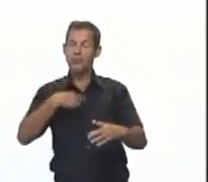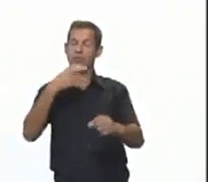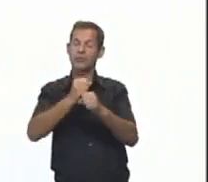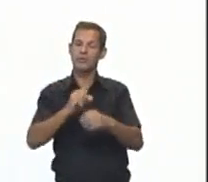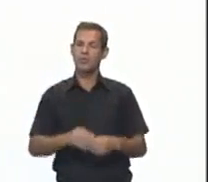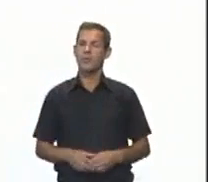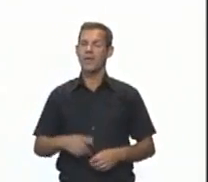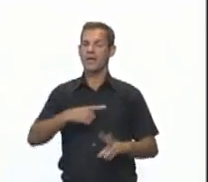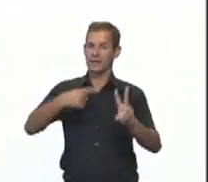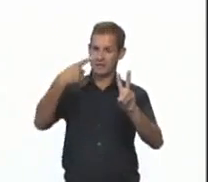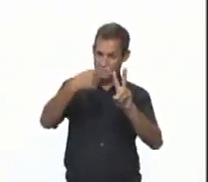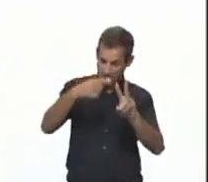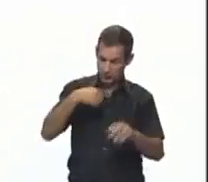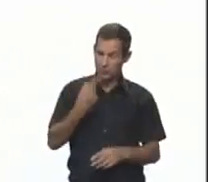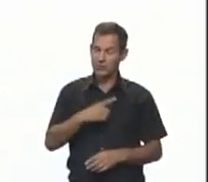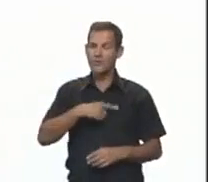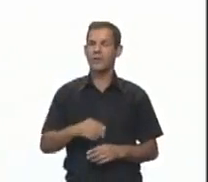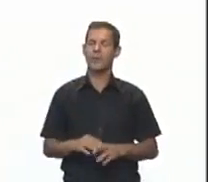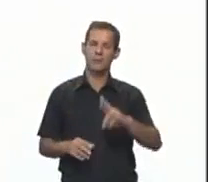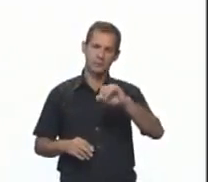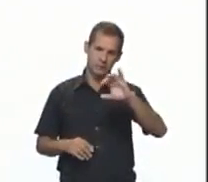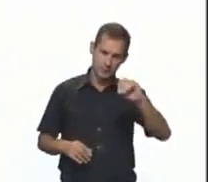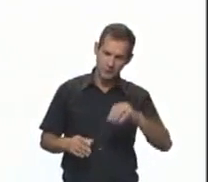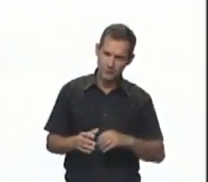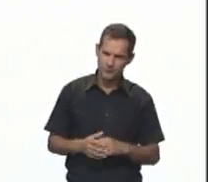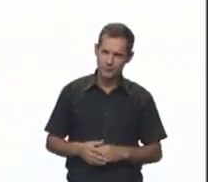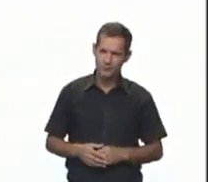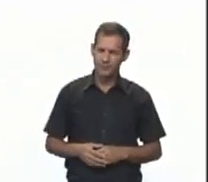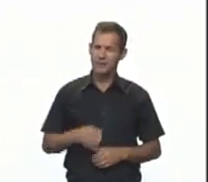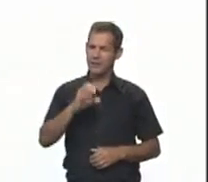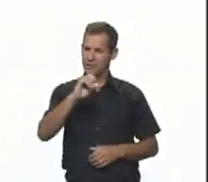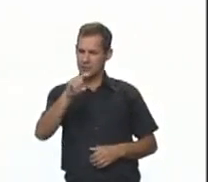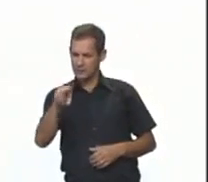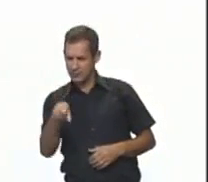e tiro a raiz, nós vamos obter um raio de